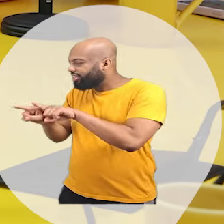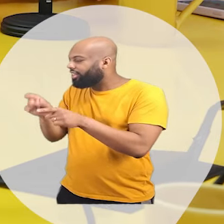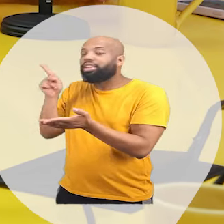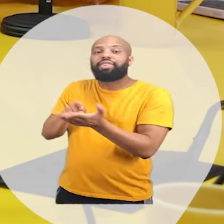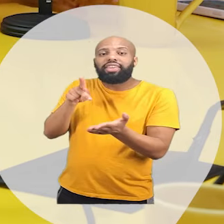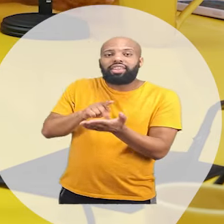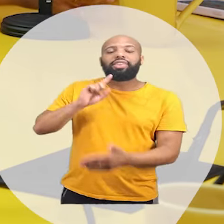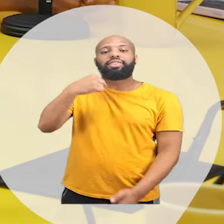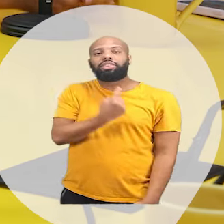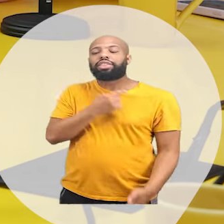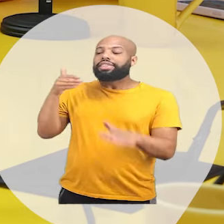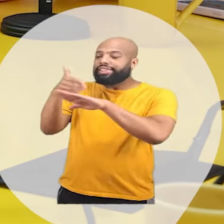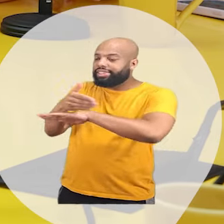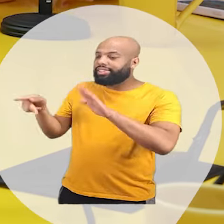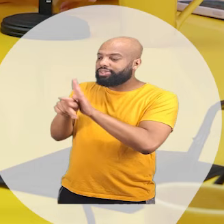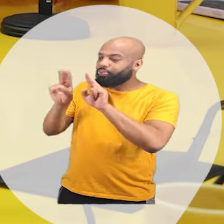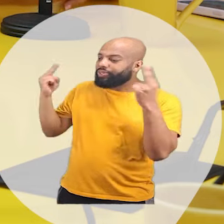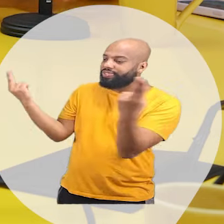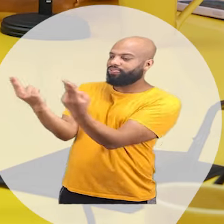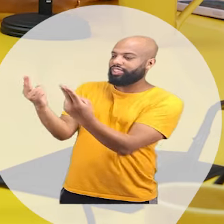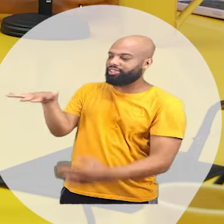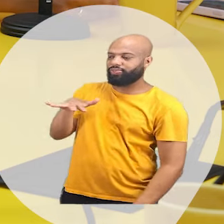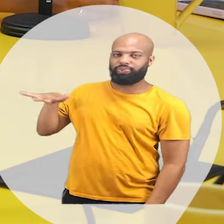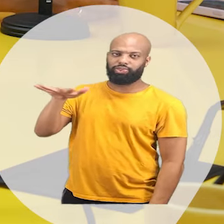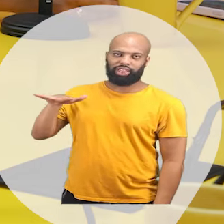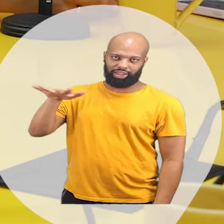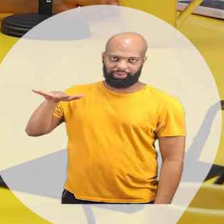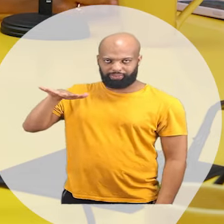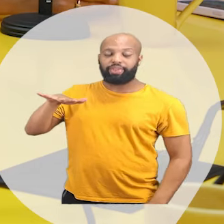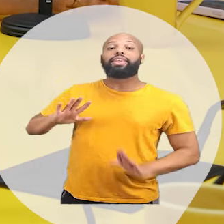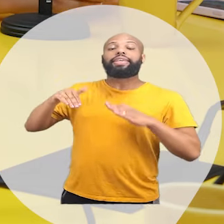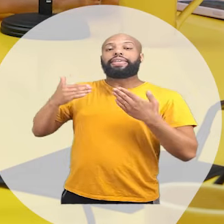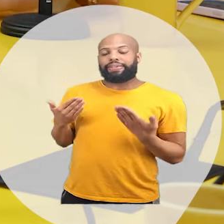então realmente a gente entrar no universo do lugar